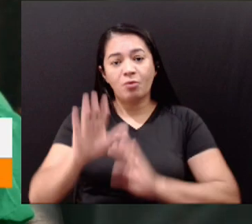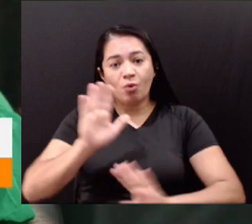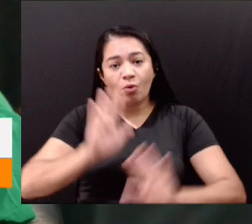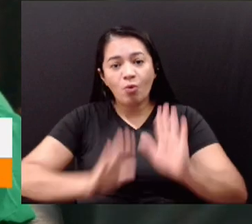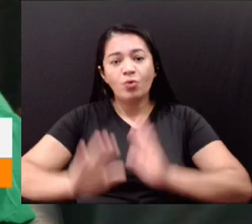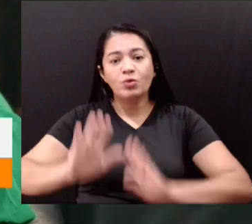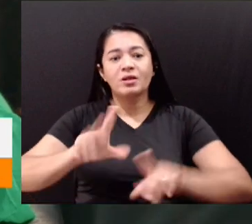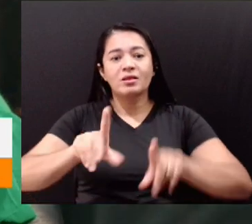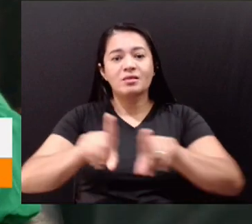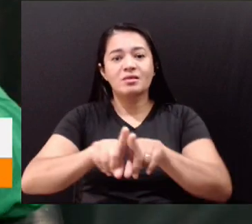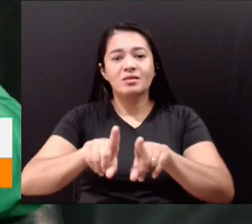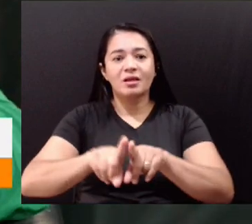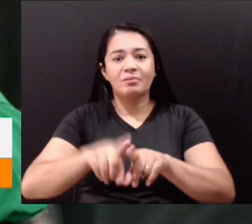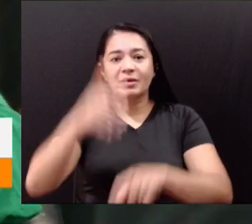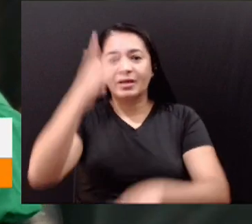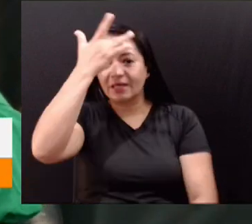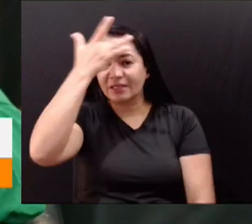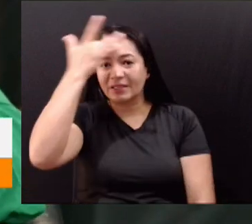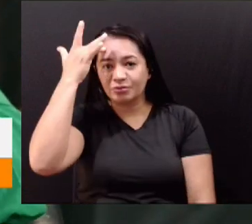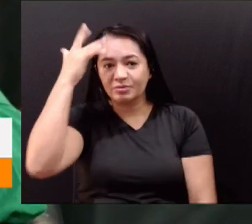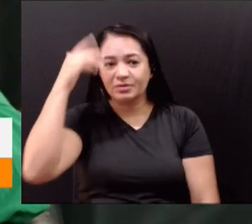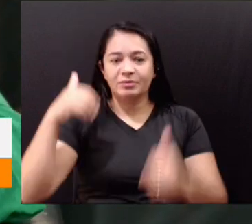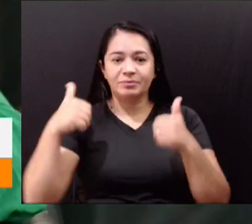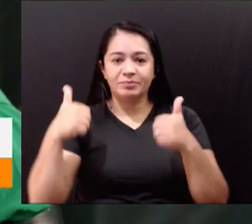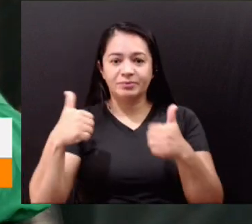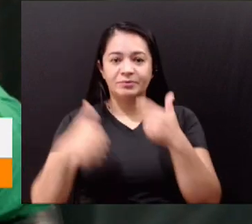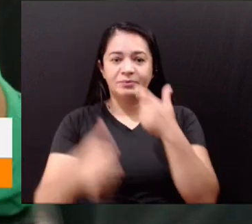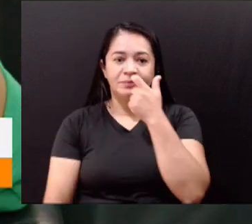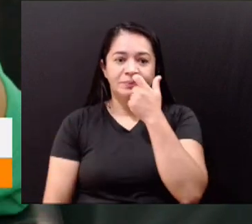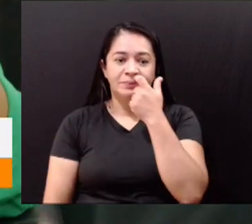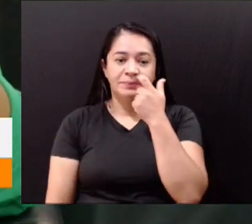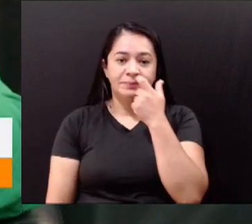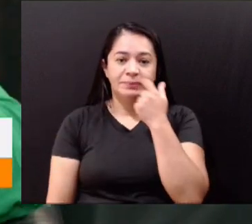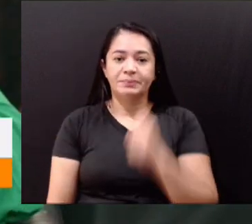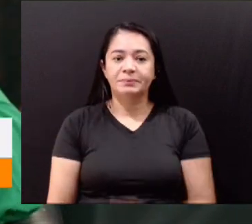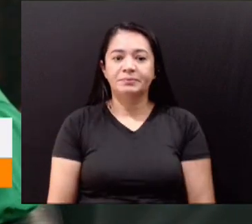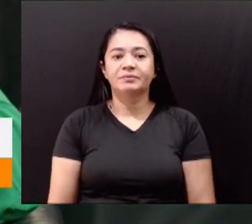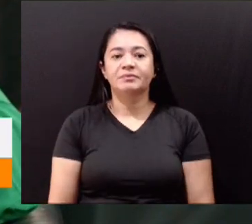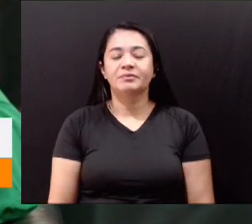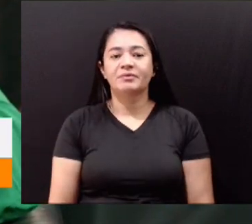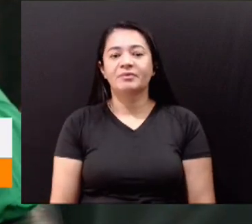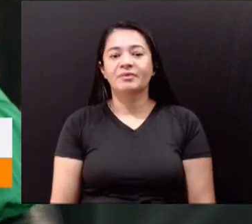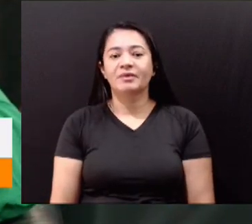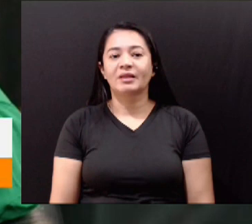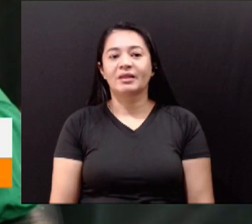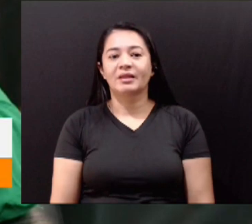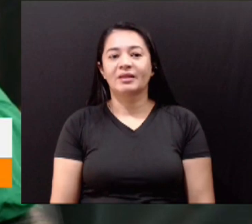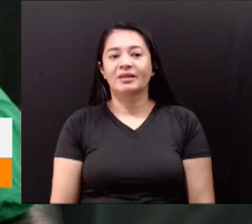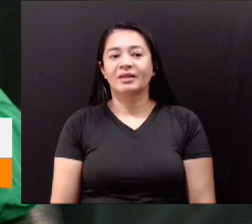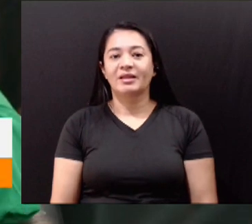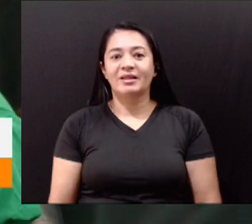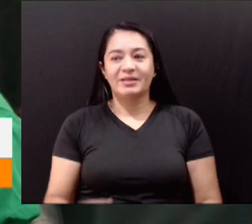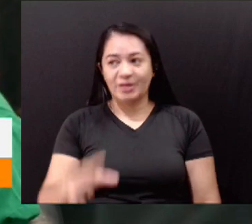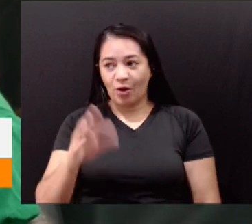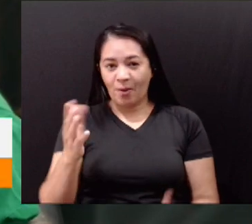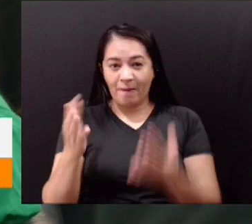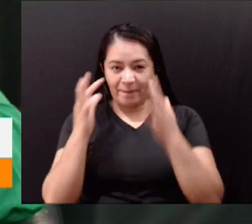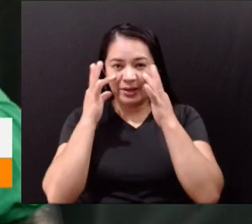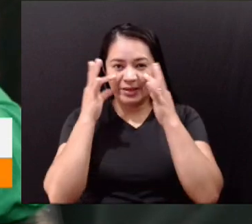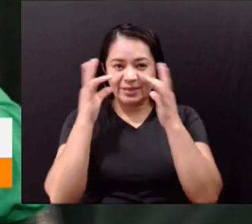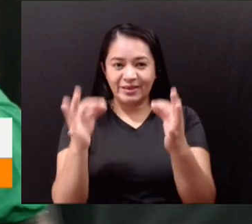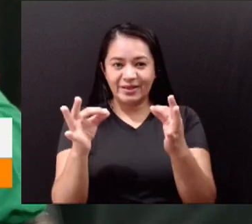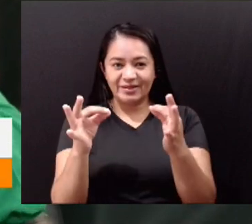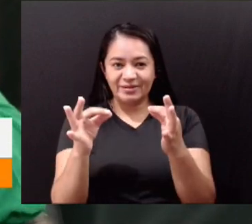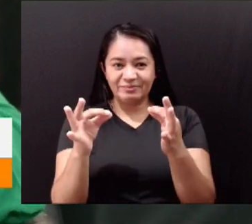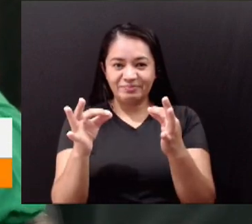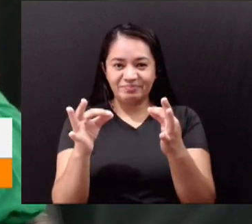saúde mental, principalmente. Olha, tem um boletim aqui, Denise, eu quero que você preste atenção nesse boletim que o André Aranha, ele